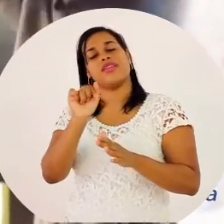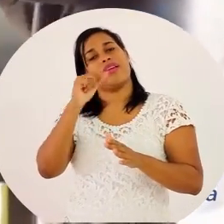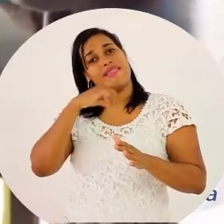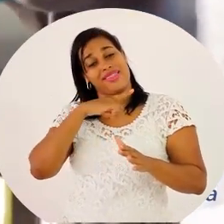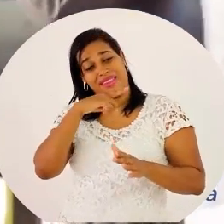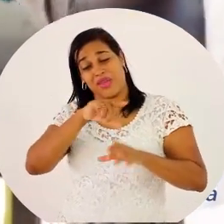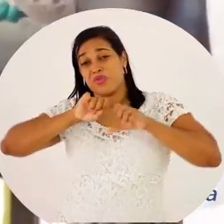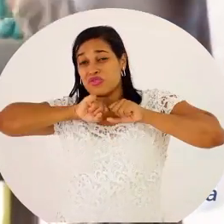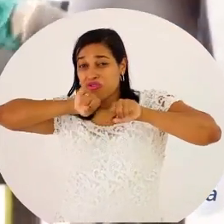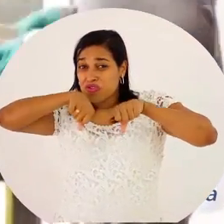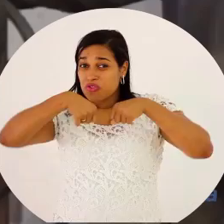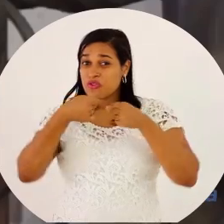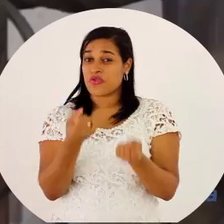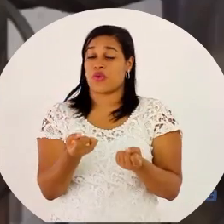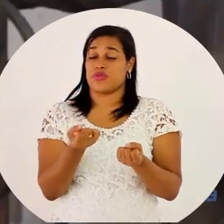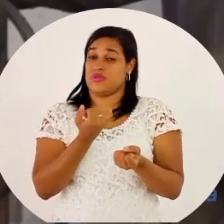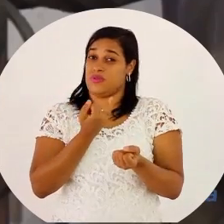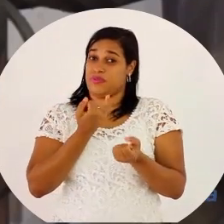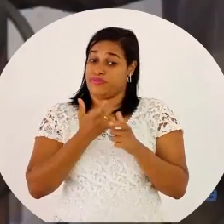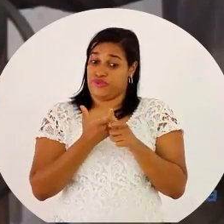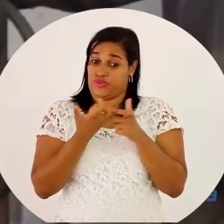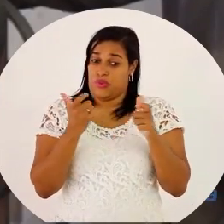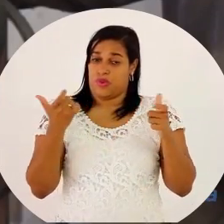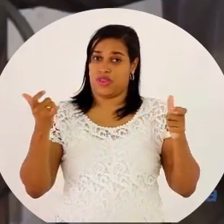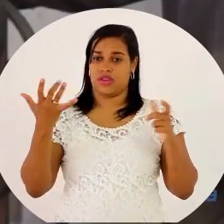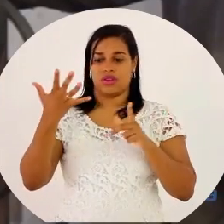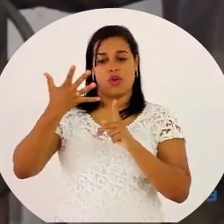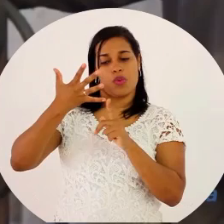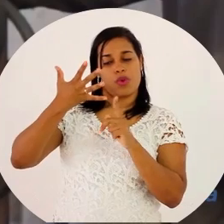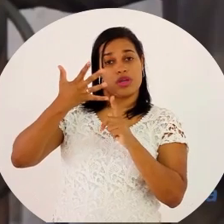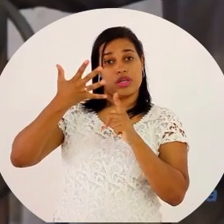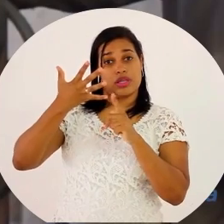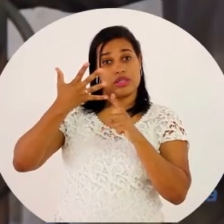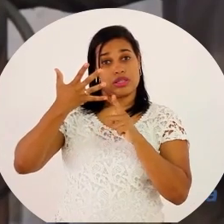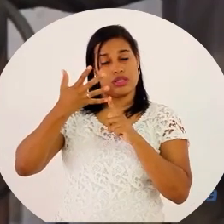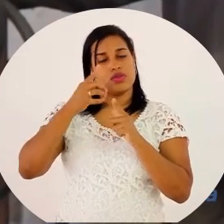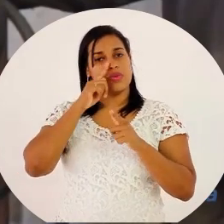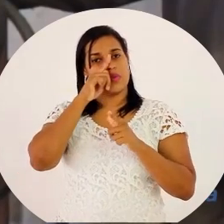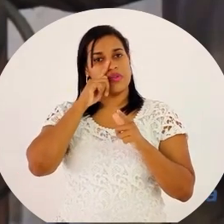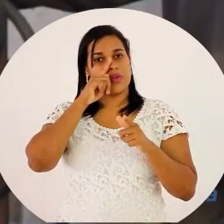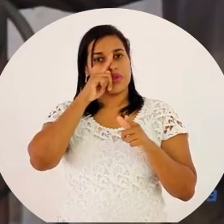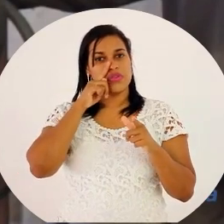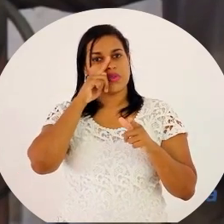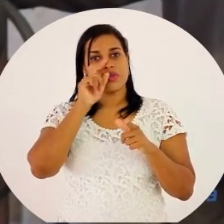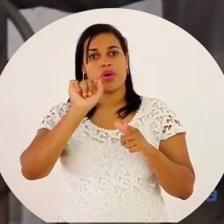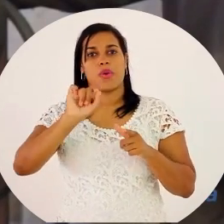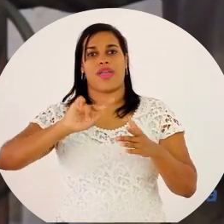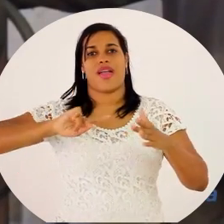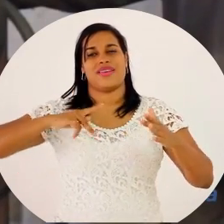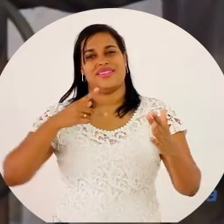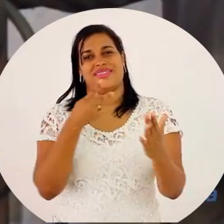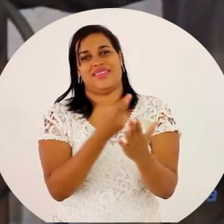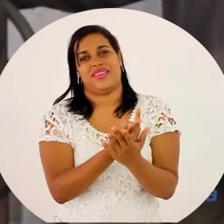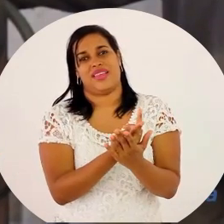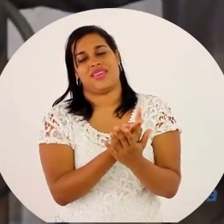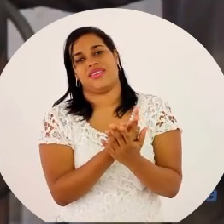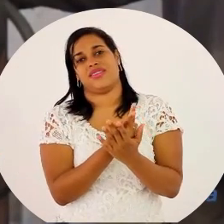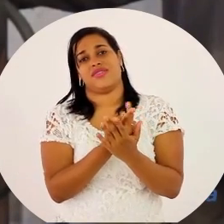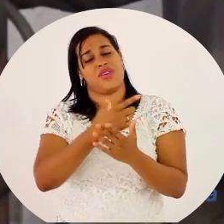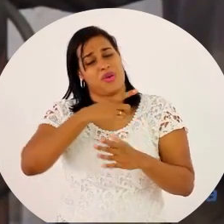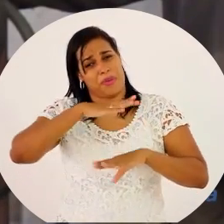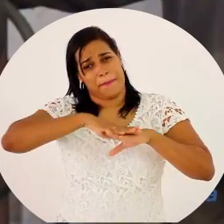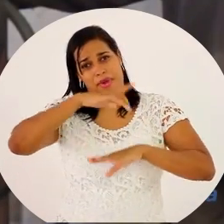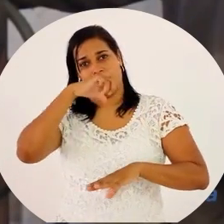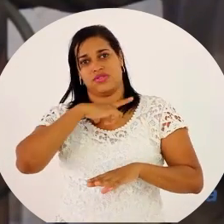esforço muito elevado. O quinto grupo de riscos que nós temos é o grupo de acidentes. Acidentes é o que a gente mais tem,